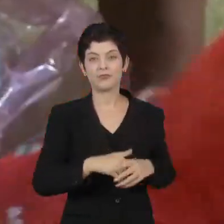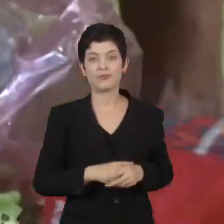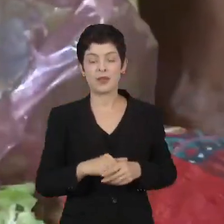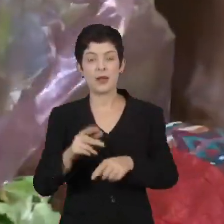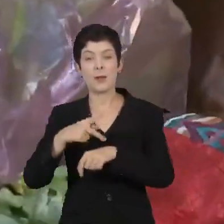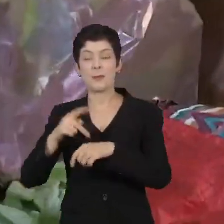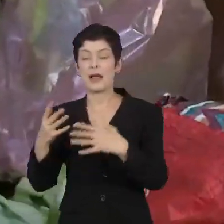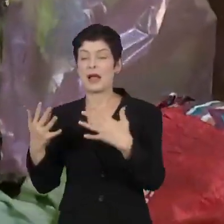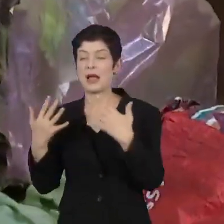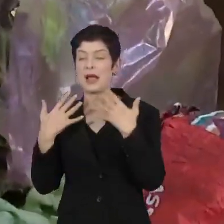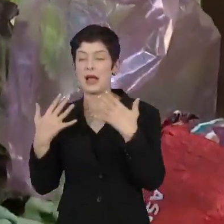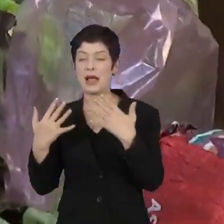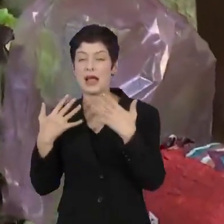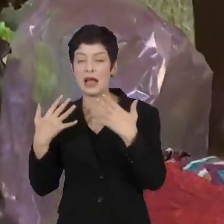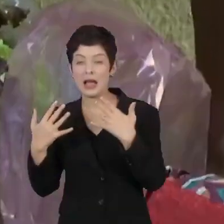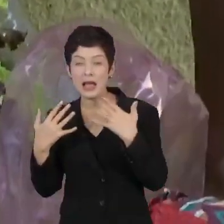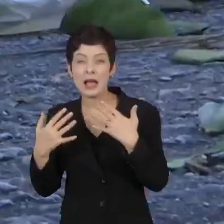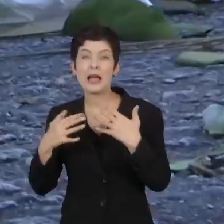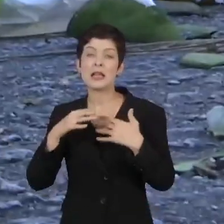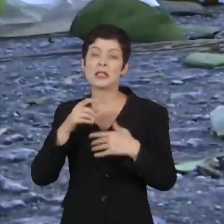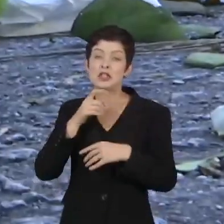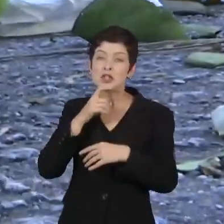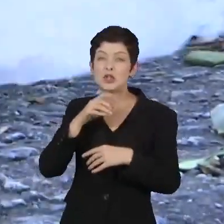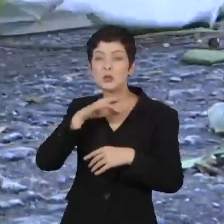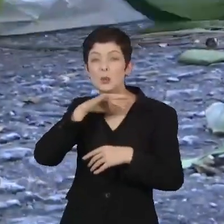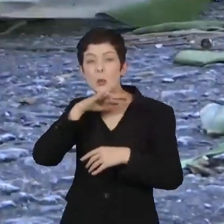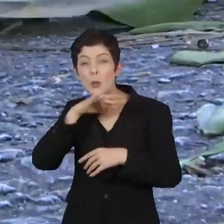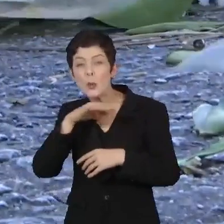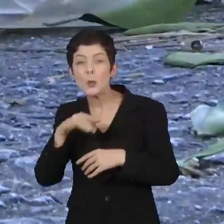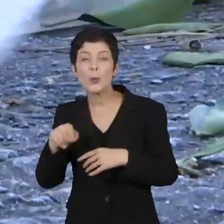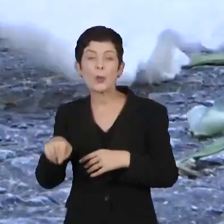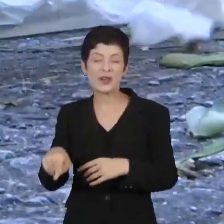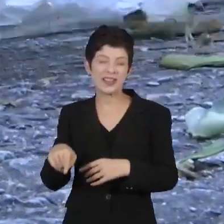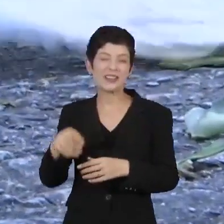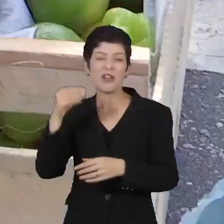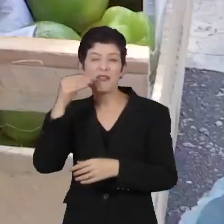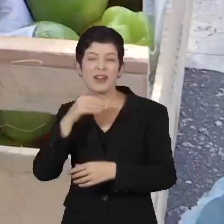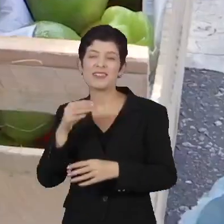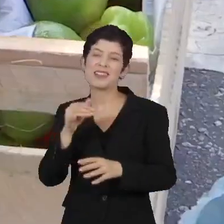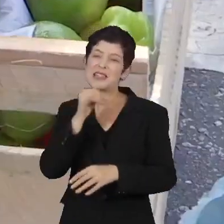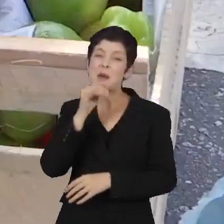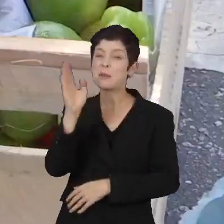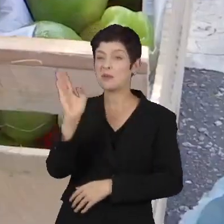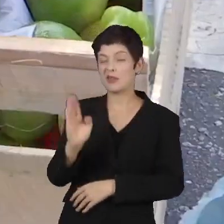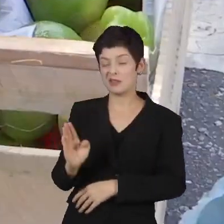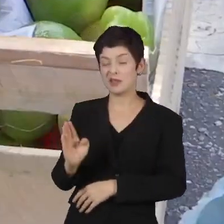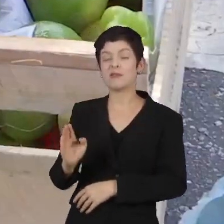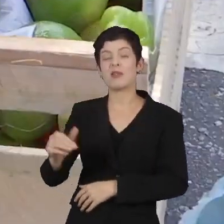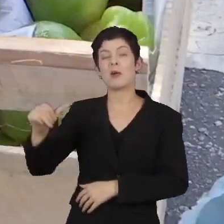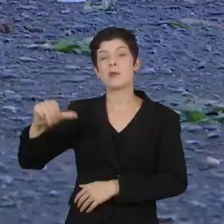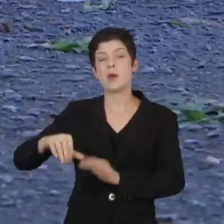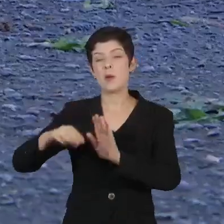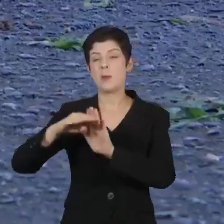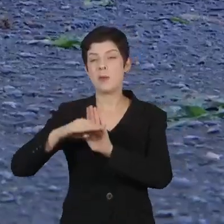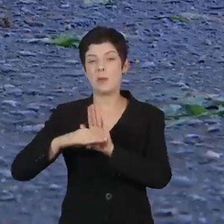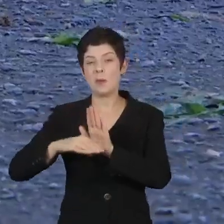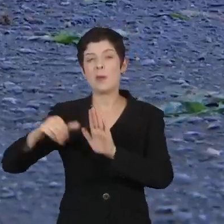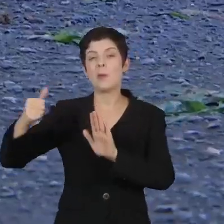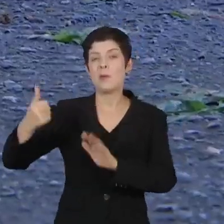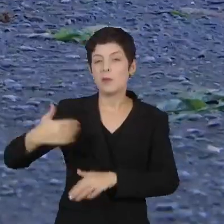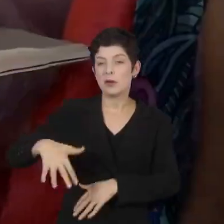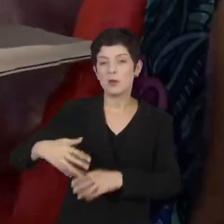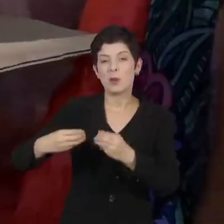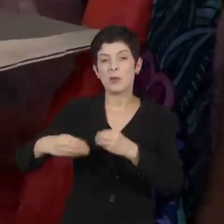mais quentes e com infraestrutura de refrigeração aquém do necessário, como o Brasil, registram os maiores índices, ainda de acordo